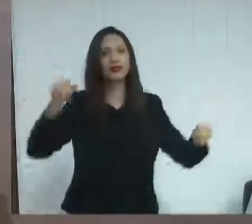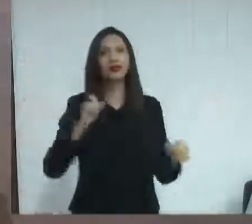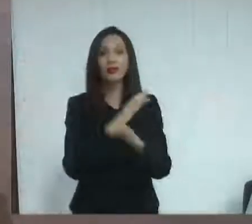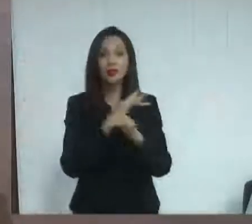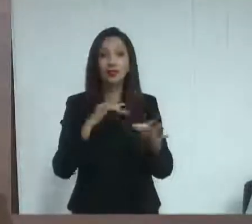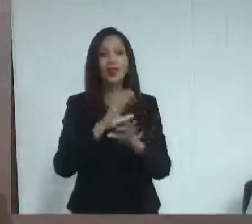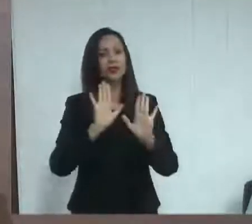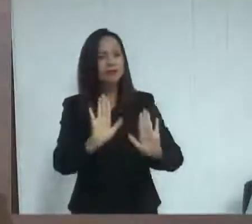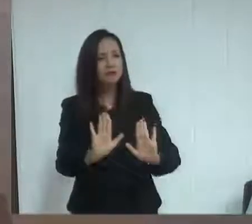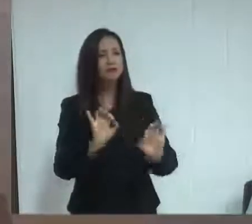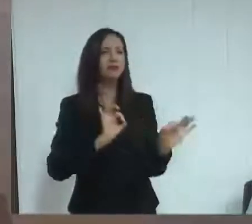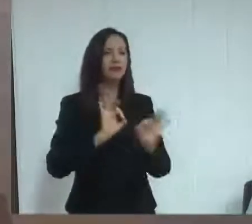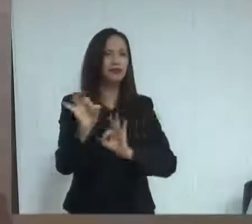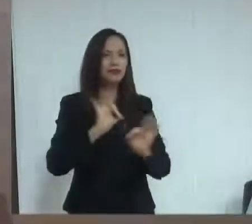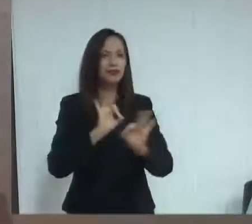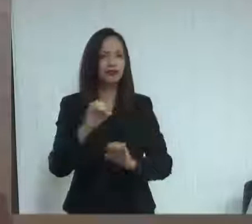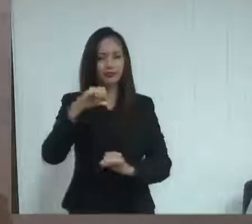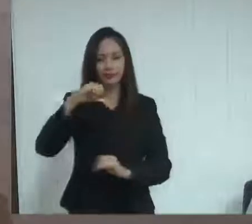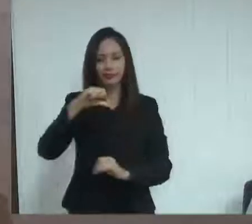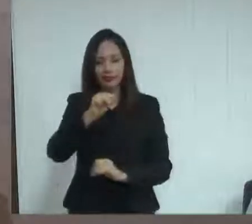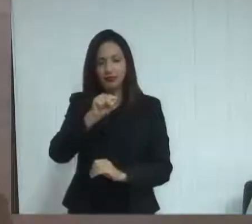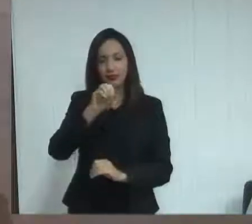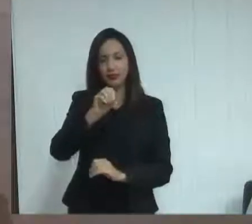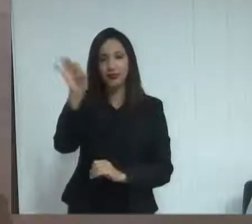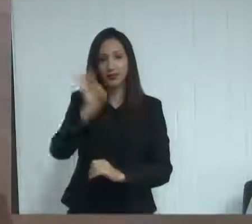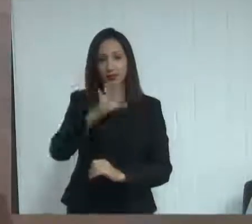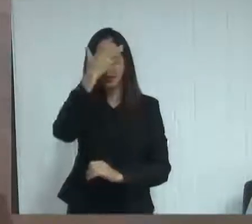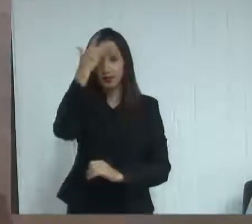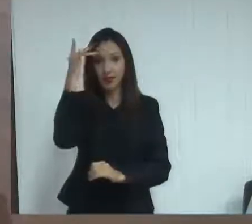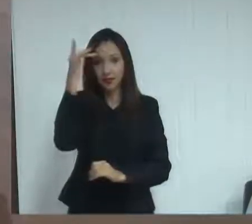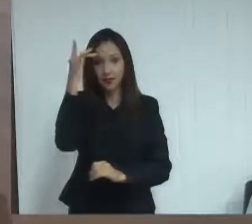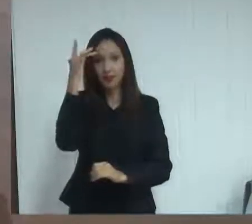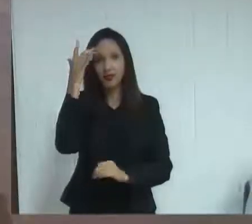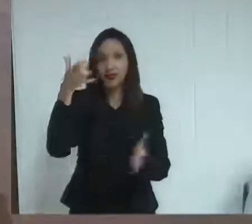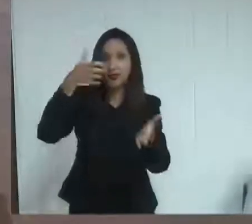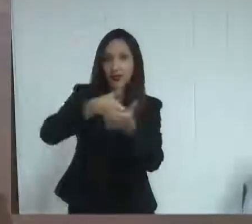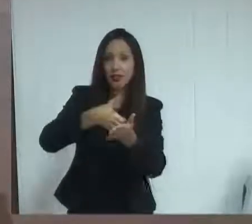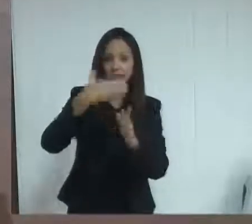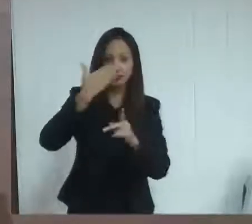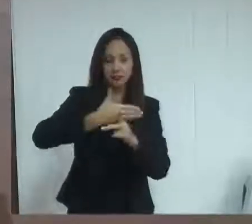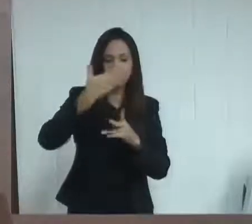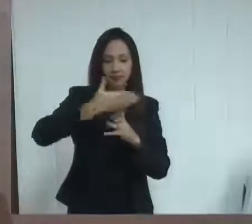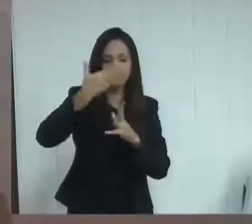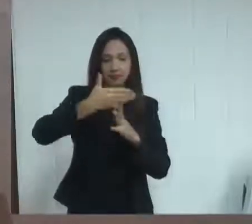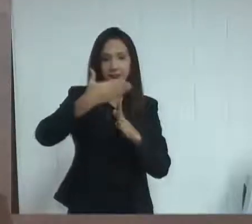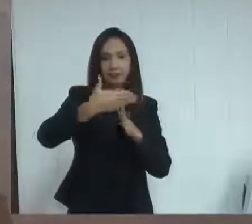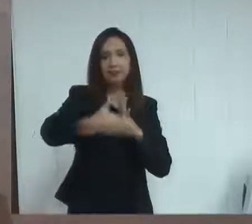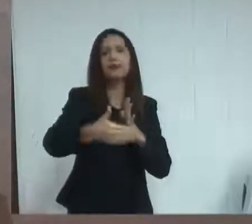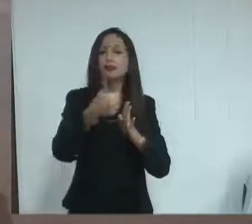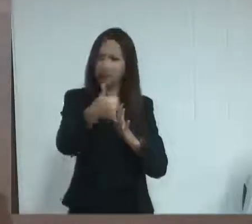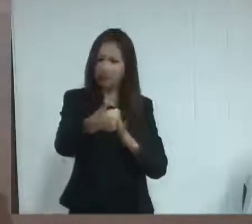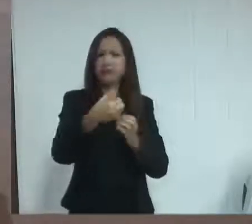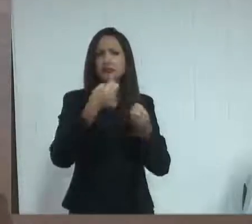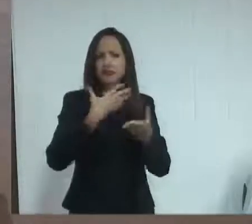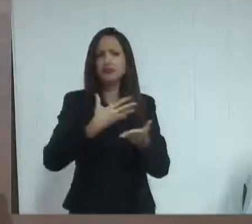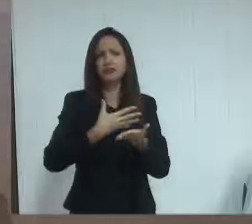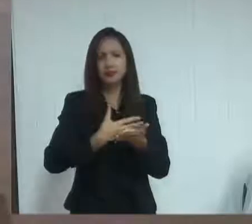mas esse projeto, 80% das pessoas paga parcelado. Tá bom.